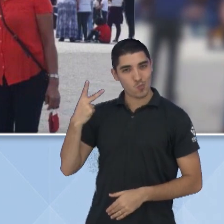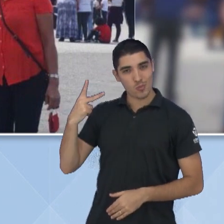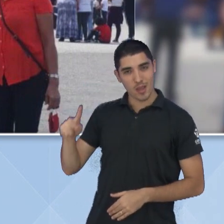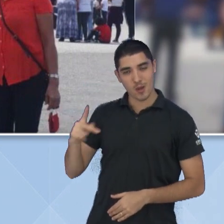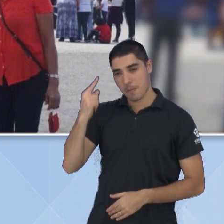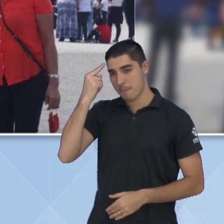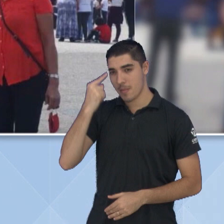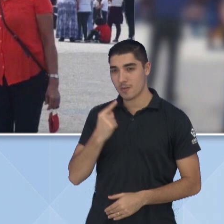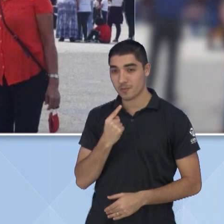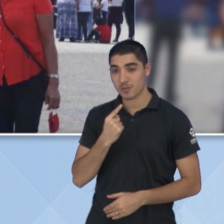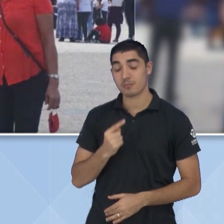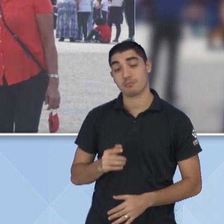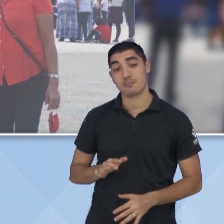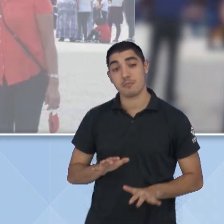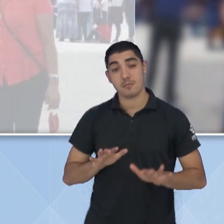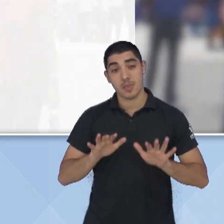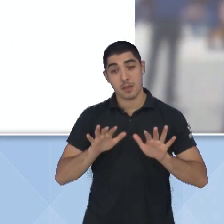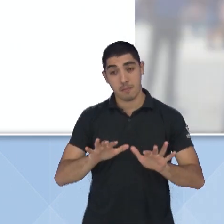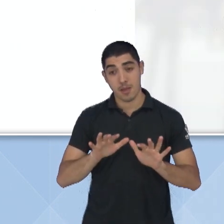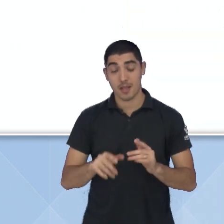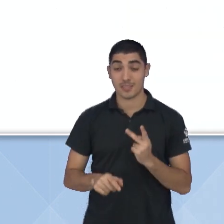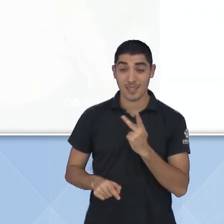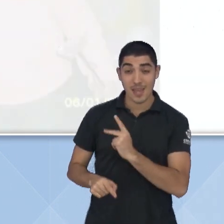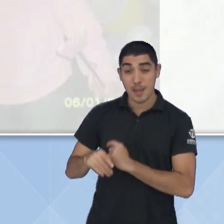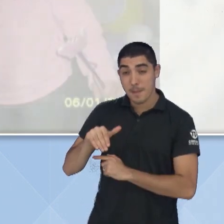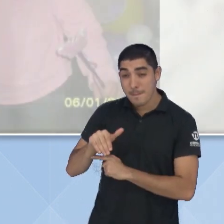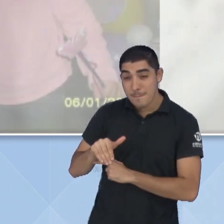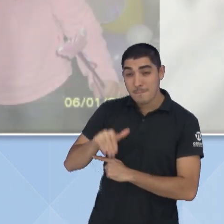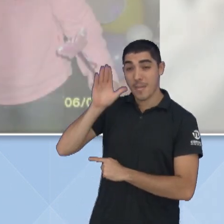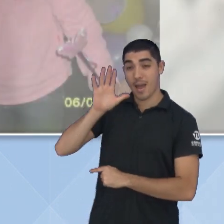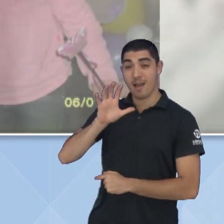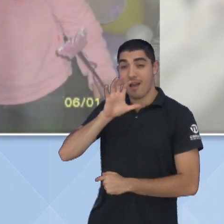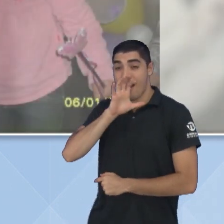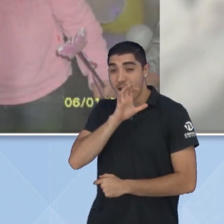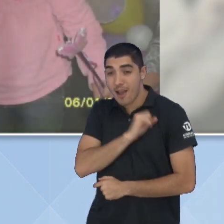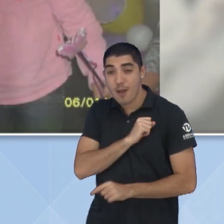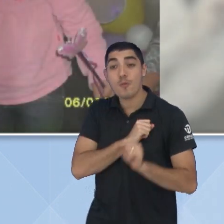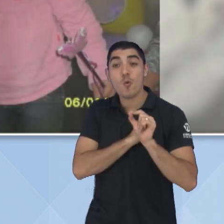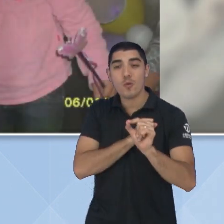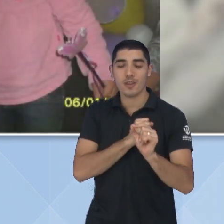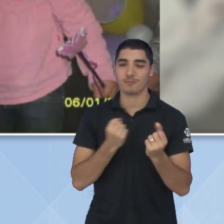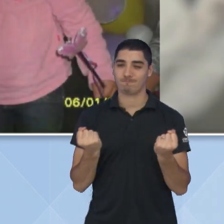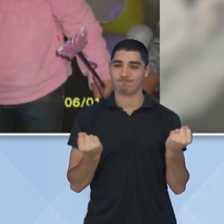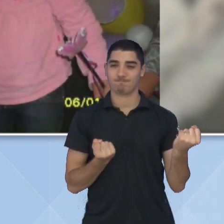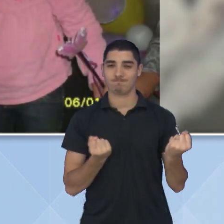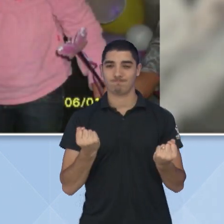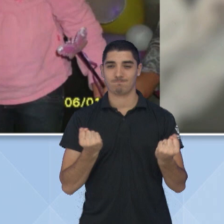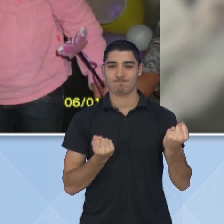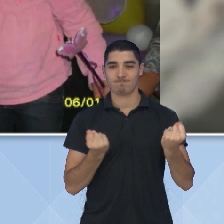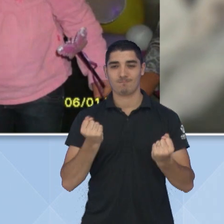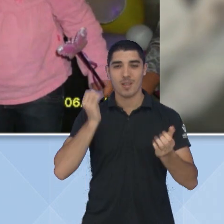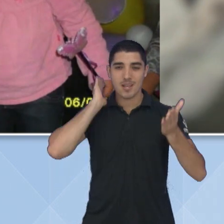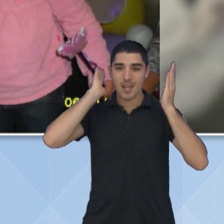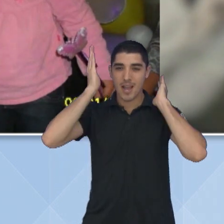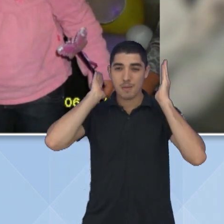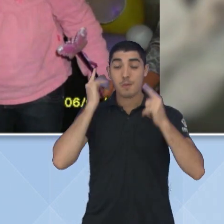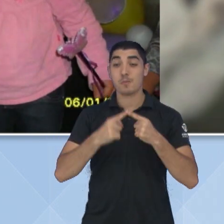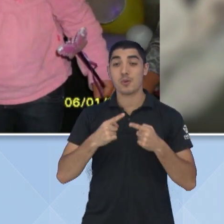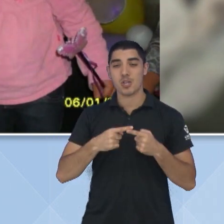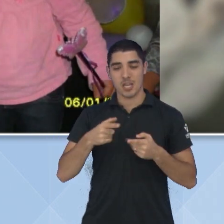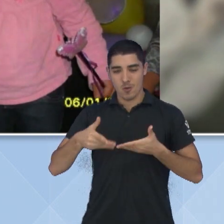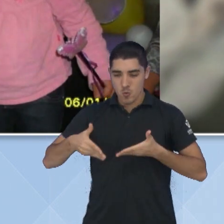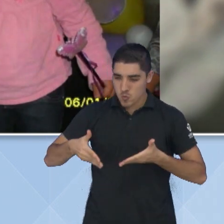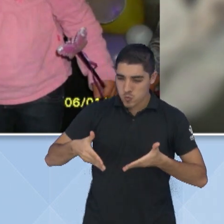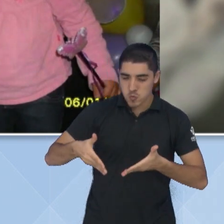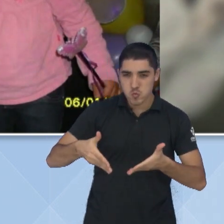sua maior paixão era estar ao volante, sentindo a liberdade das